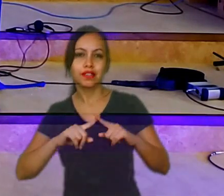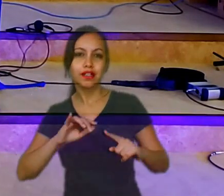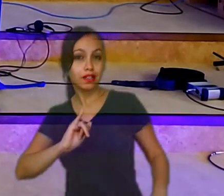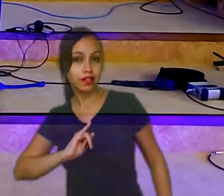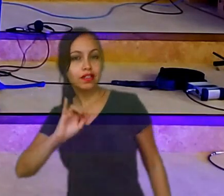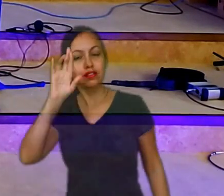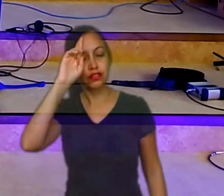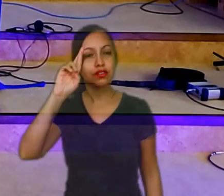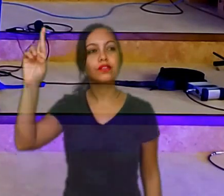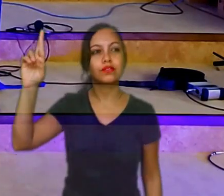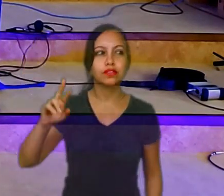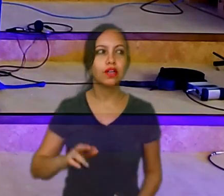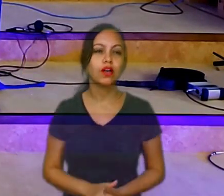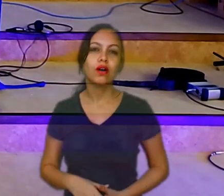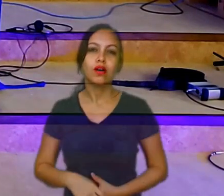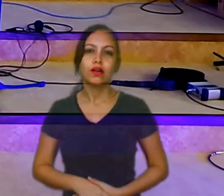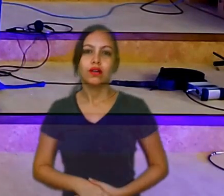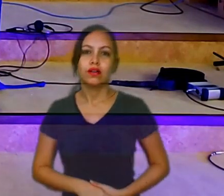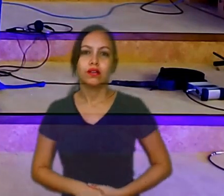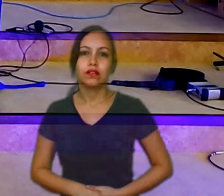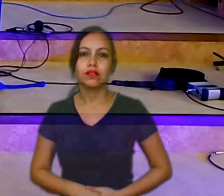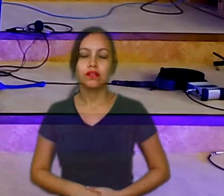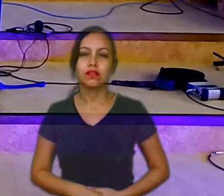Senhor, não somos